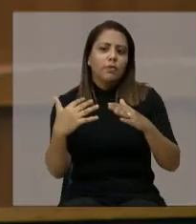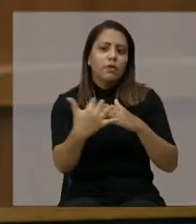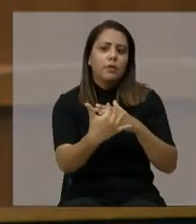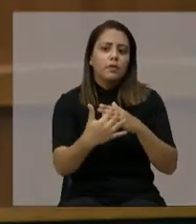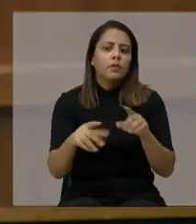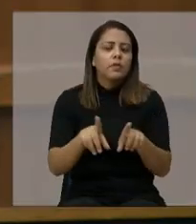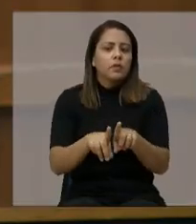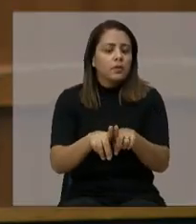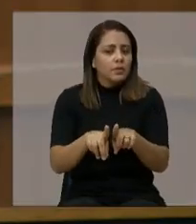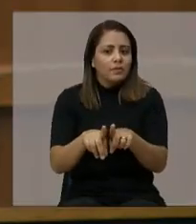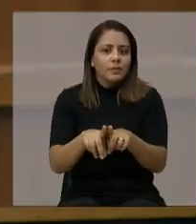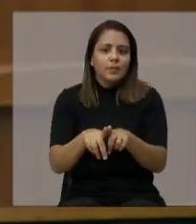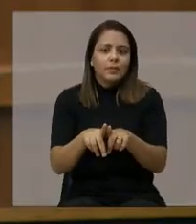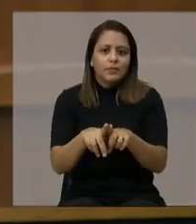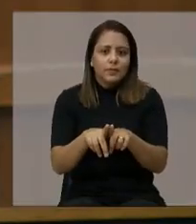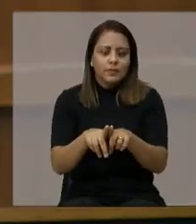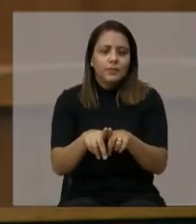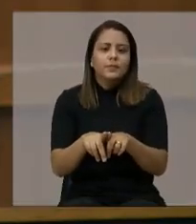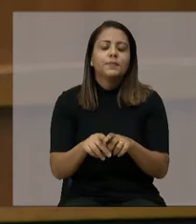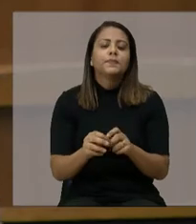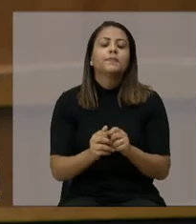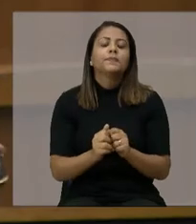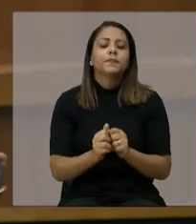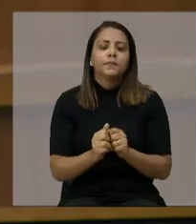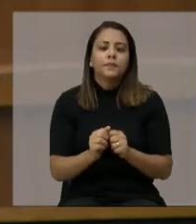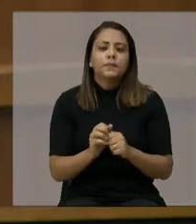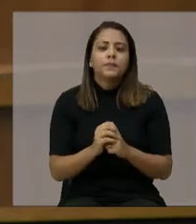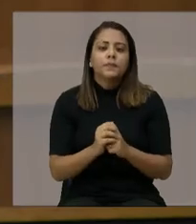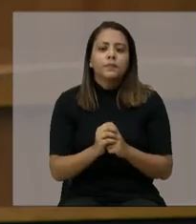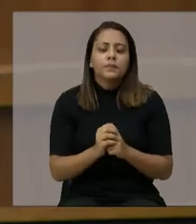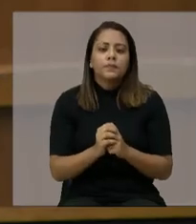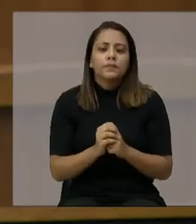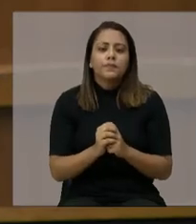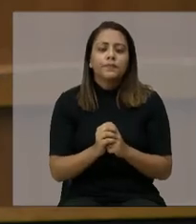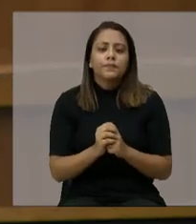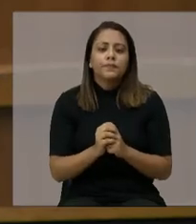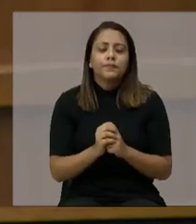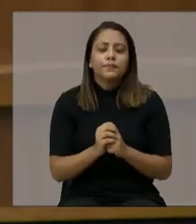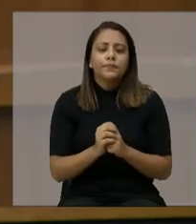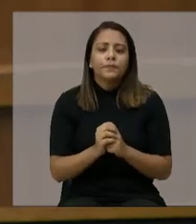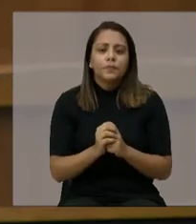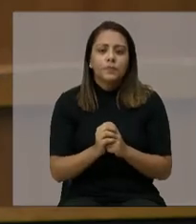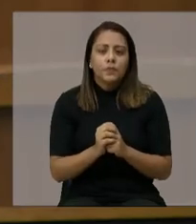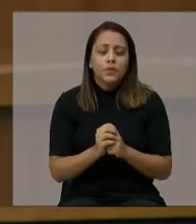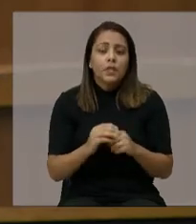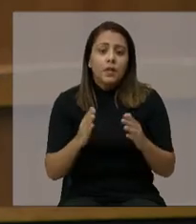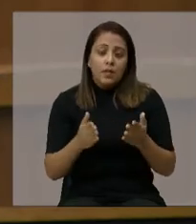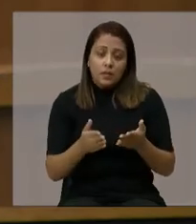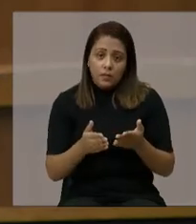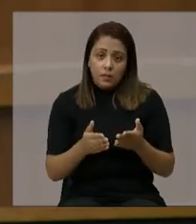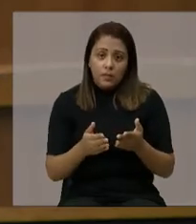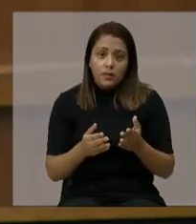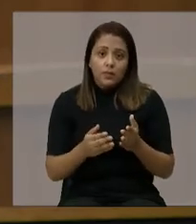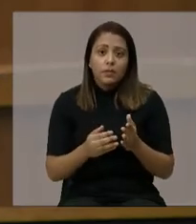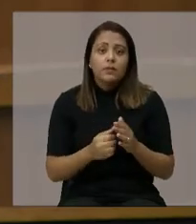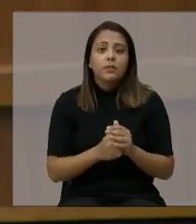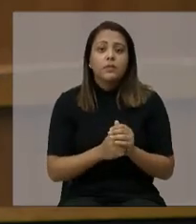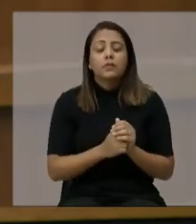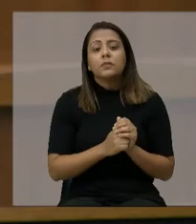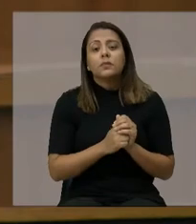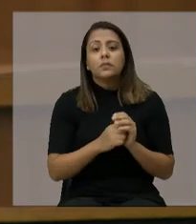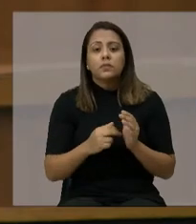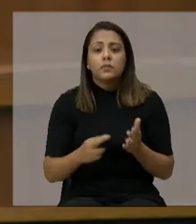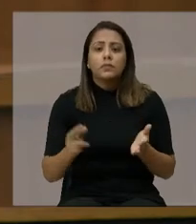pela TV Câmara e também pelas redes sociais. Senhor presidente, para registrar, creio